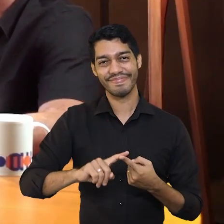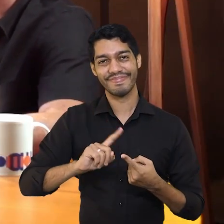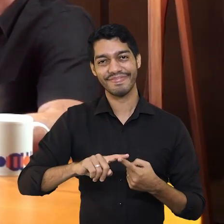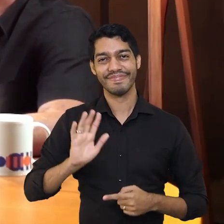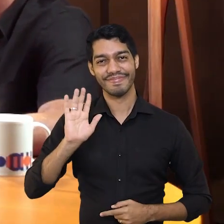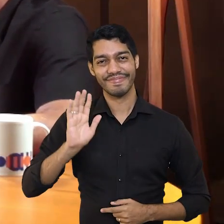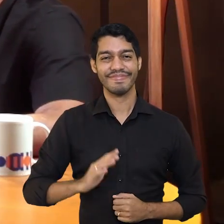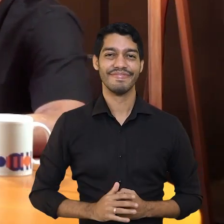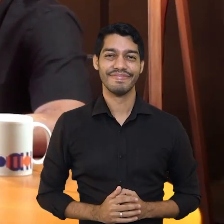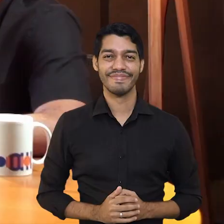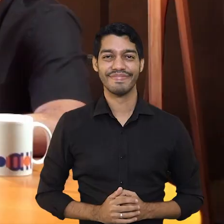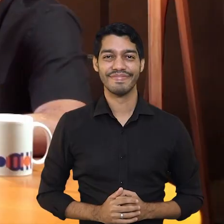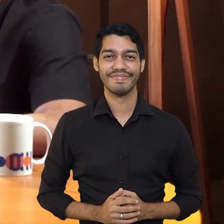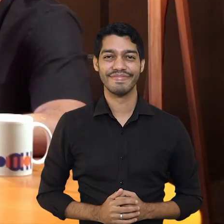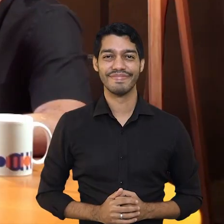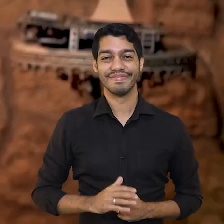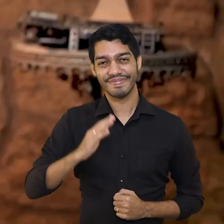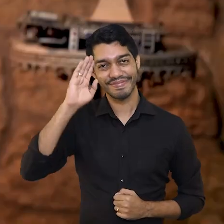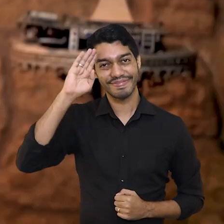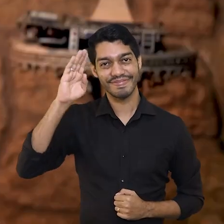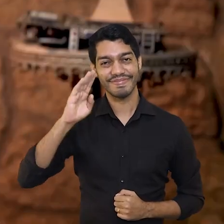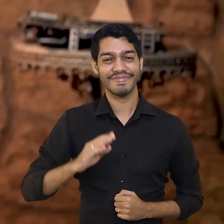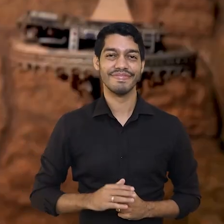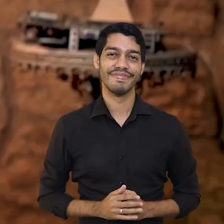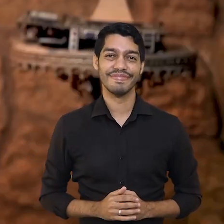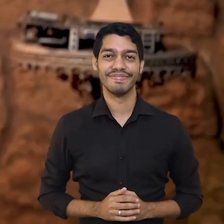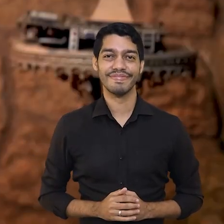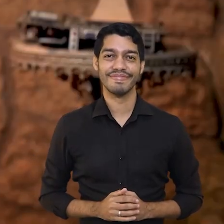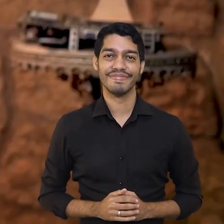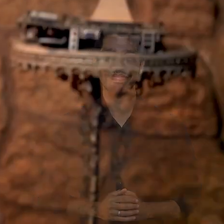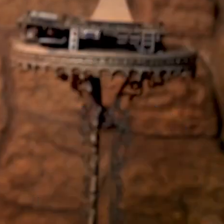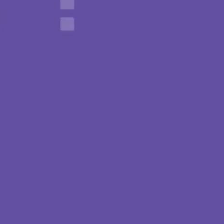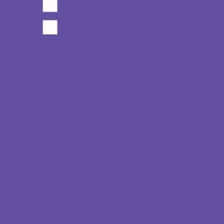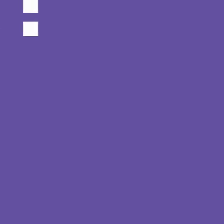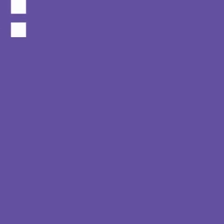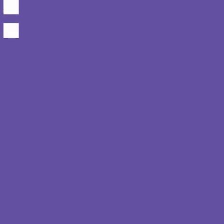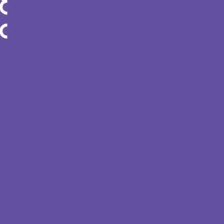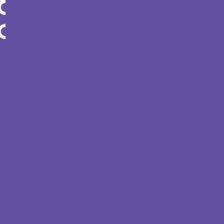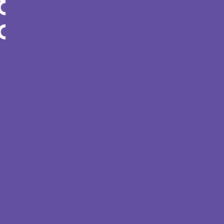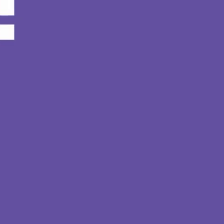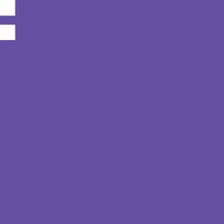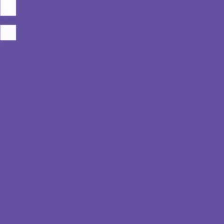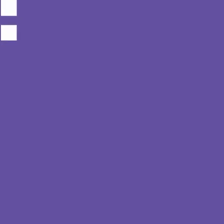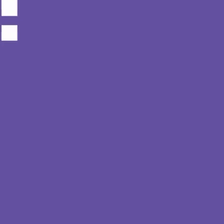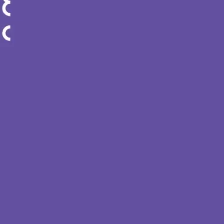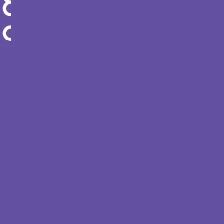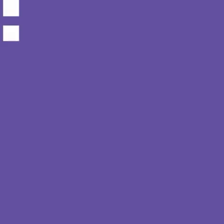participação. Eu que agradeço. Muito obrigada. Valeu, pessoal.